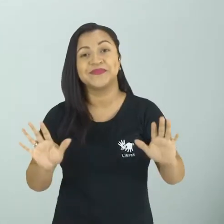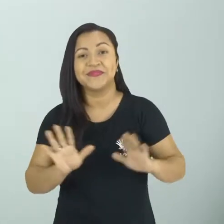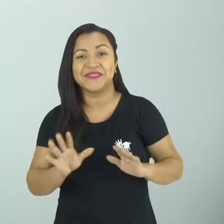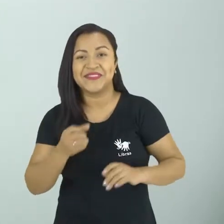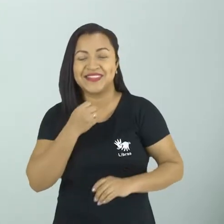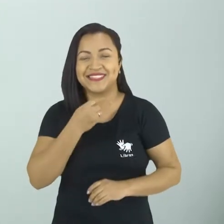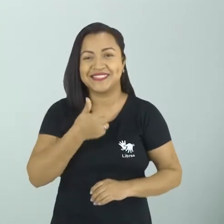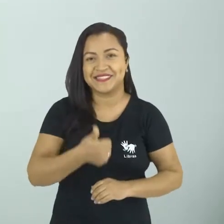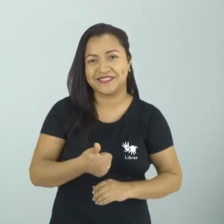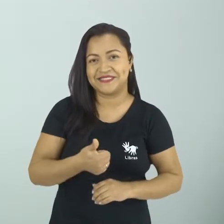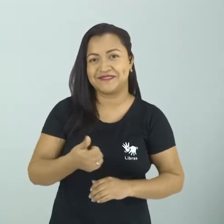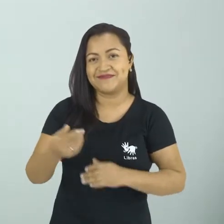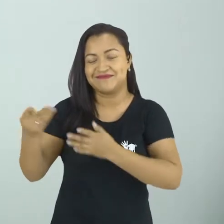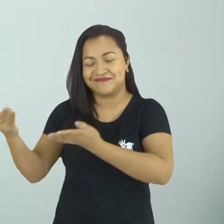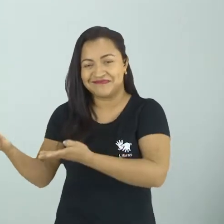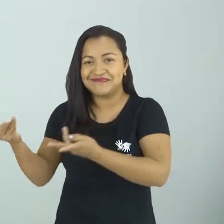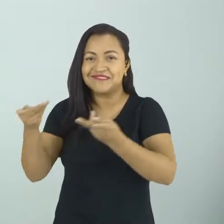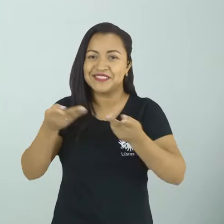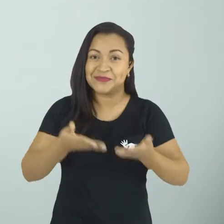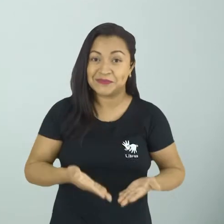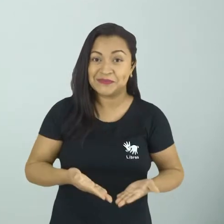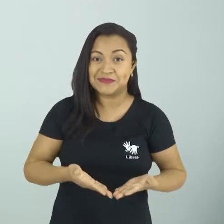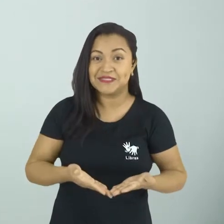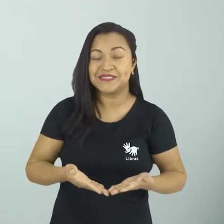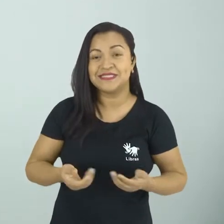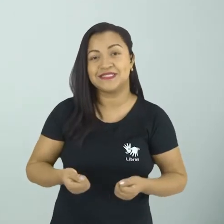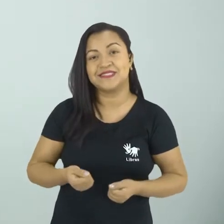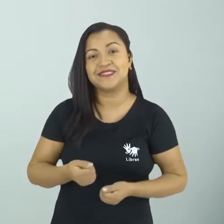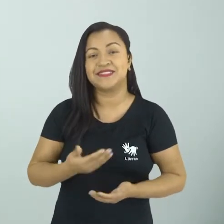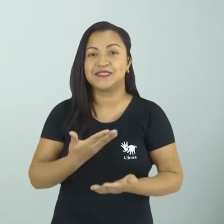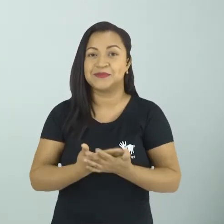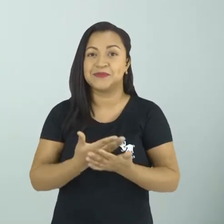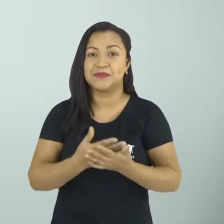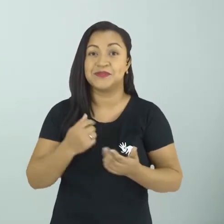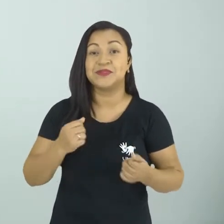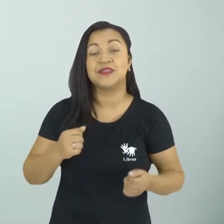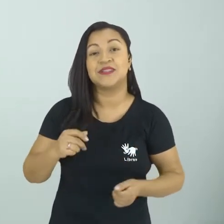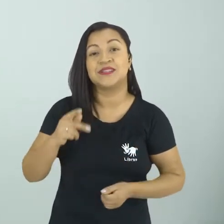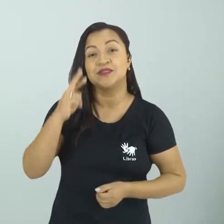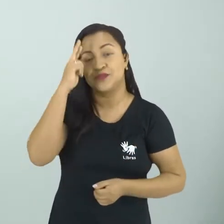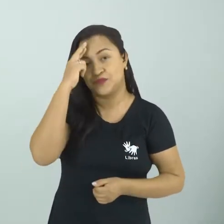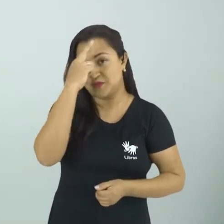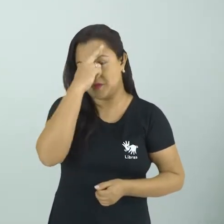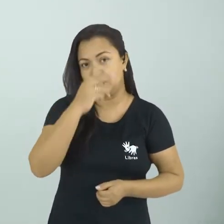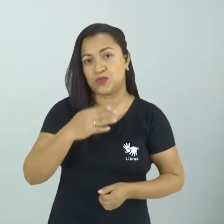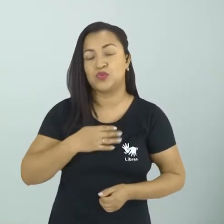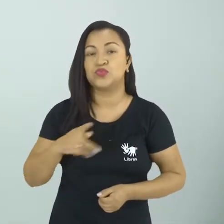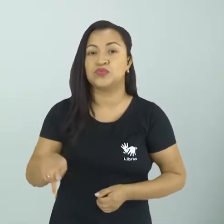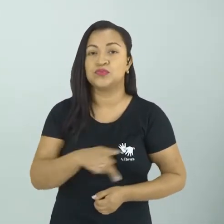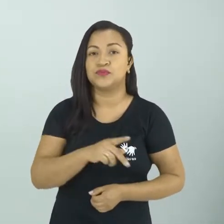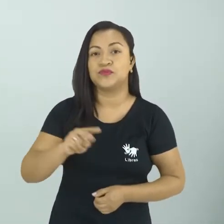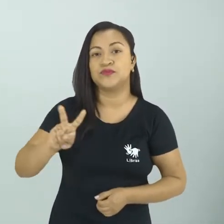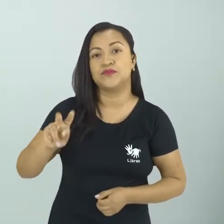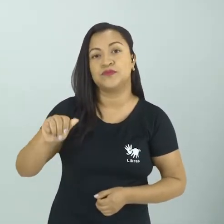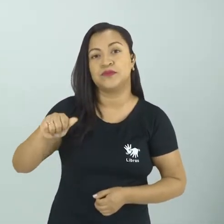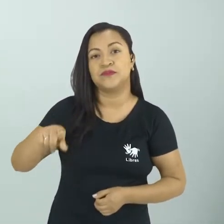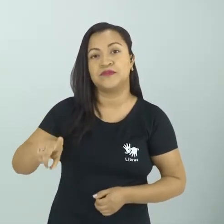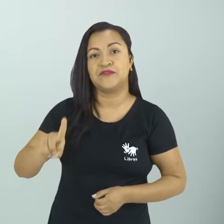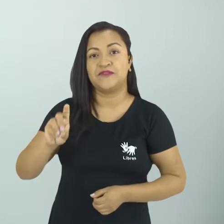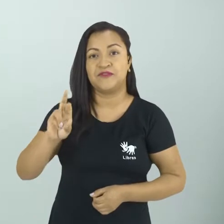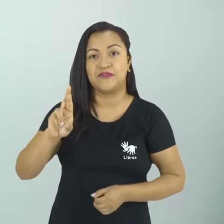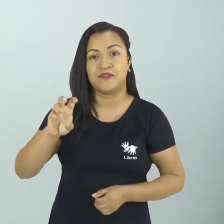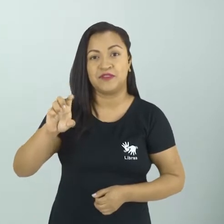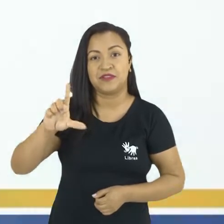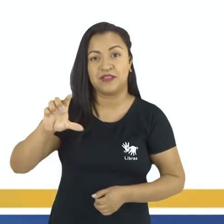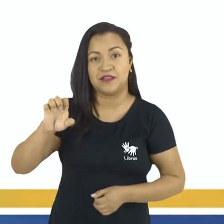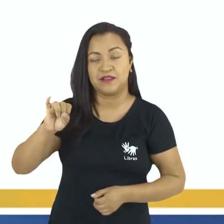Olá, tudo bem? Sejam bem-vindos a mais uma aula de História. Eu sou a professora Vanderleia e hoje nós iremos falar